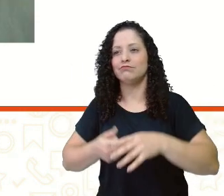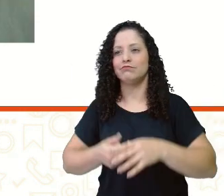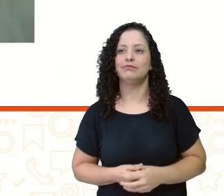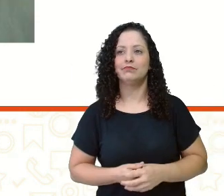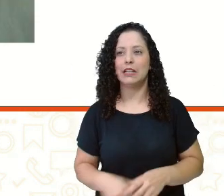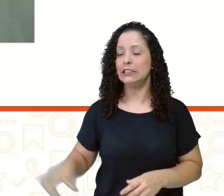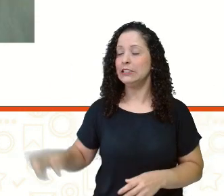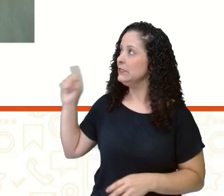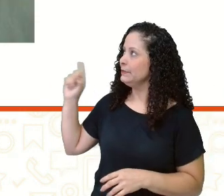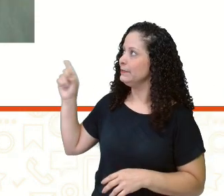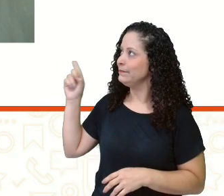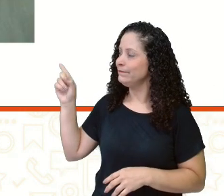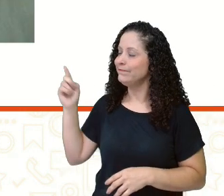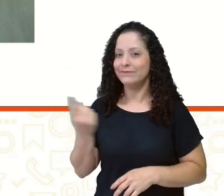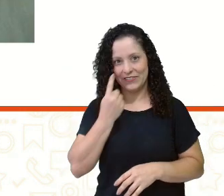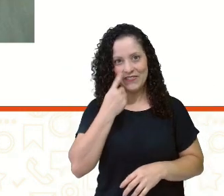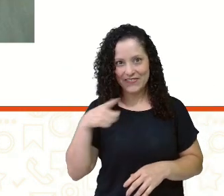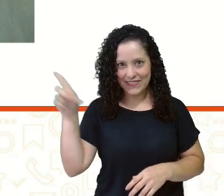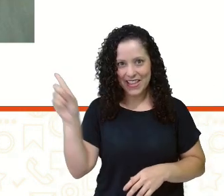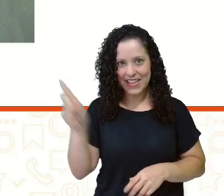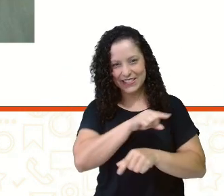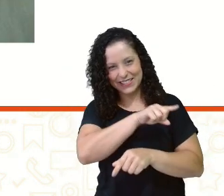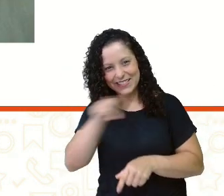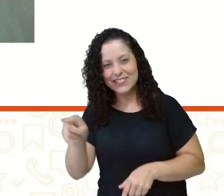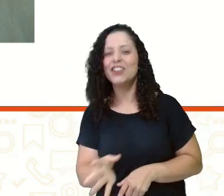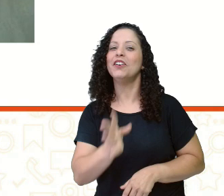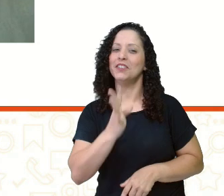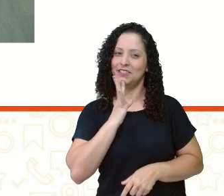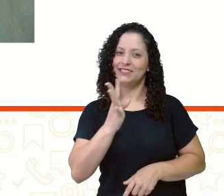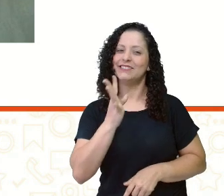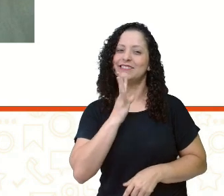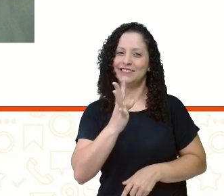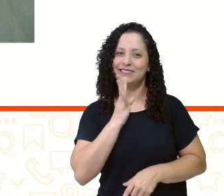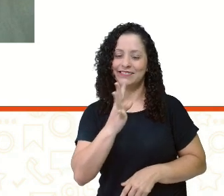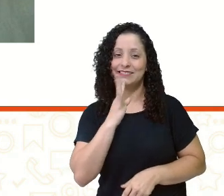Então, essa caixinha aí, conhecida de muita gente, não é? Porque